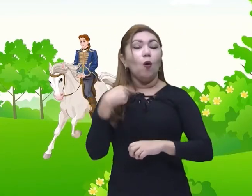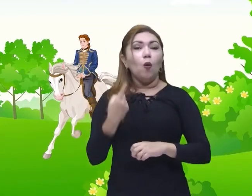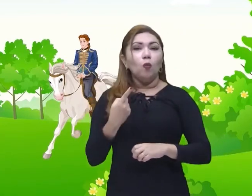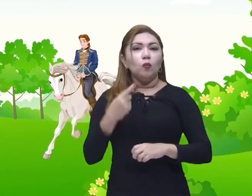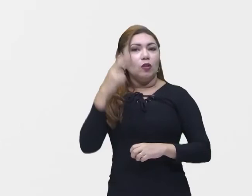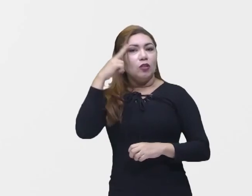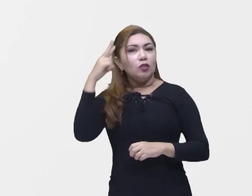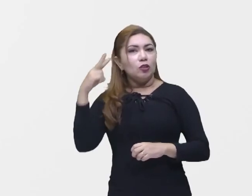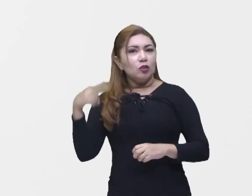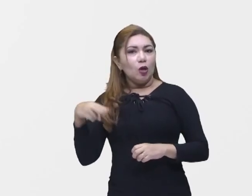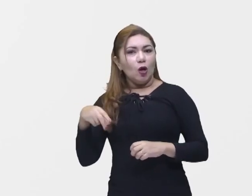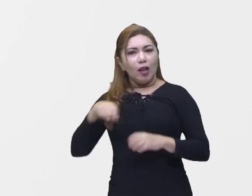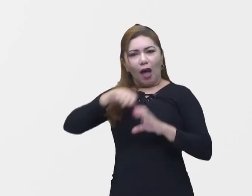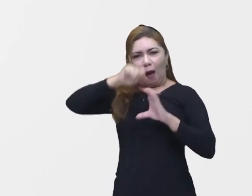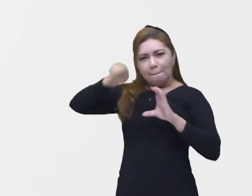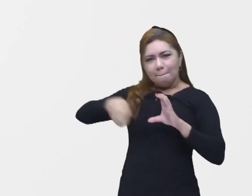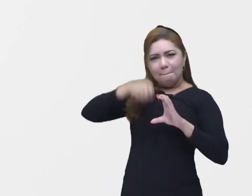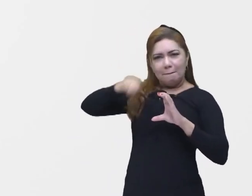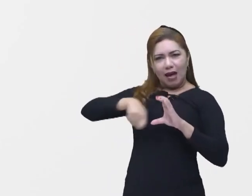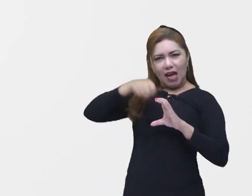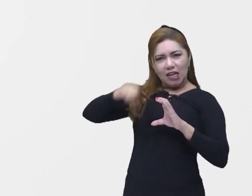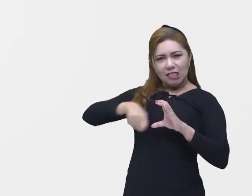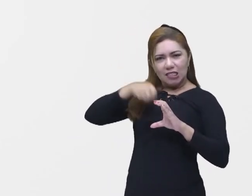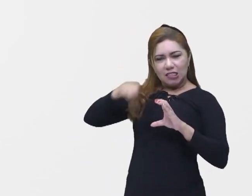Aquela máquina ali. Lembra o quê?